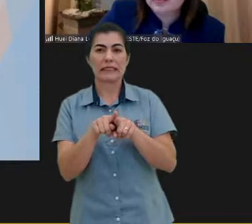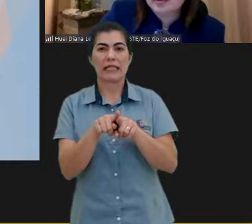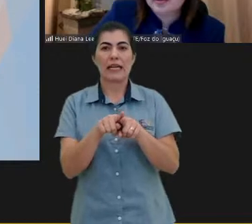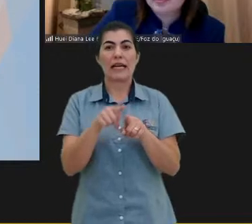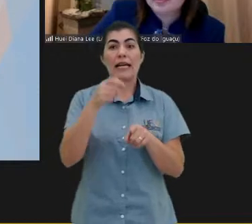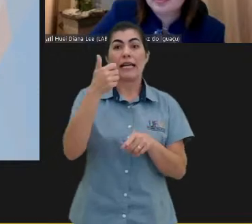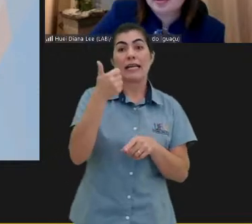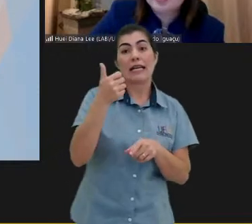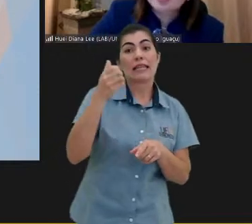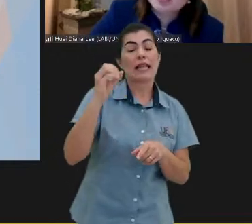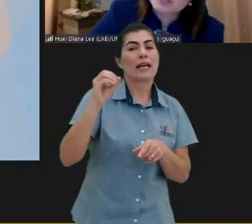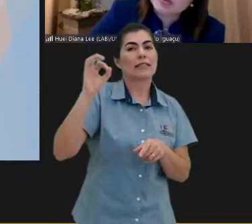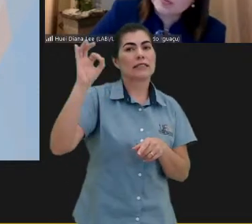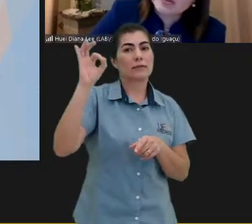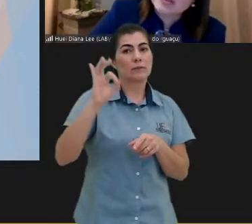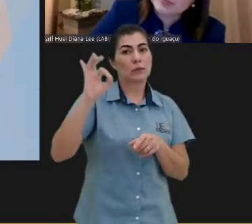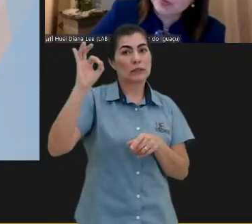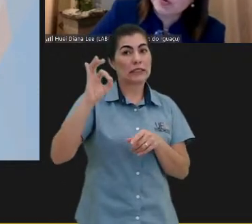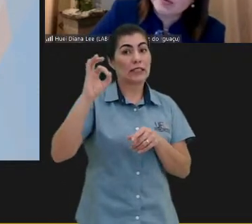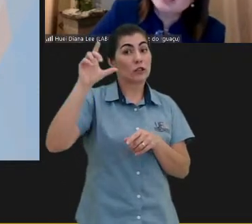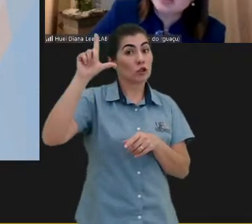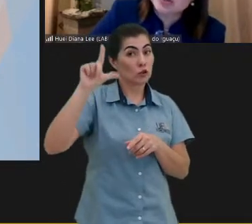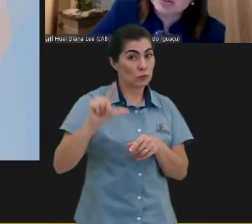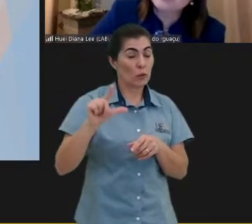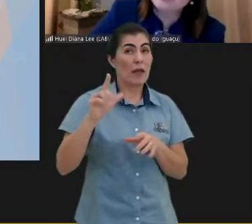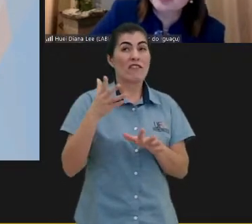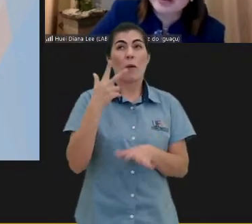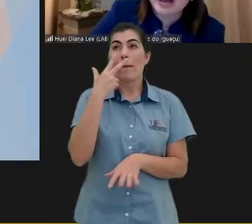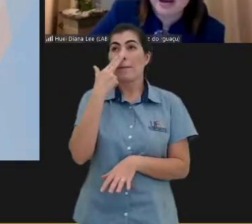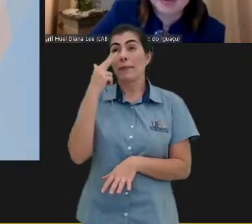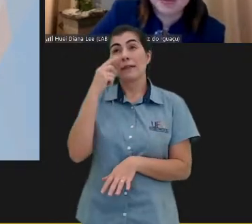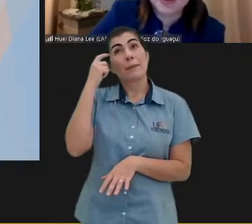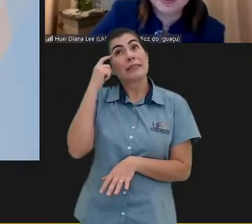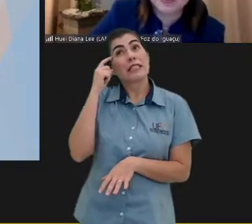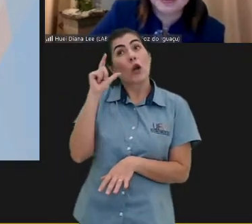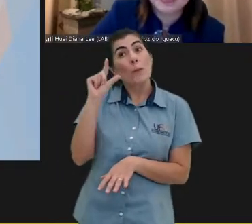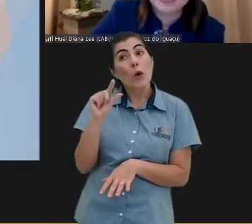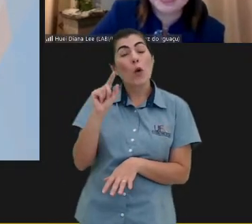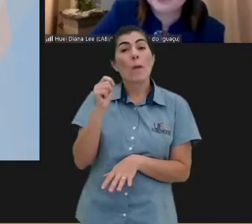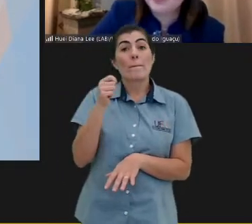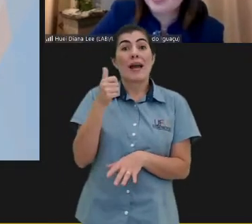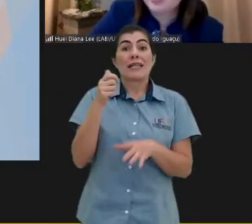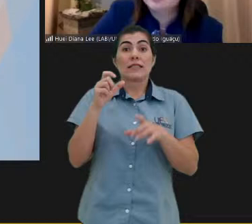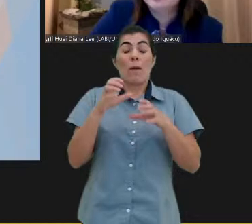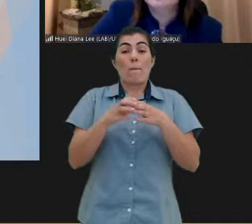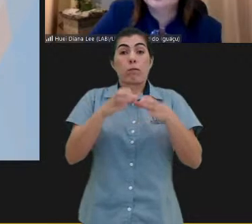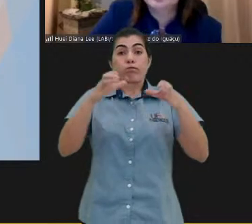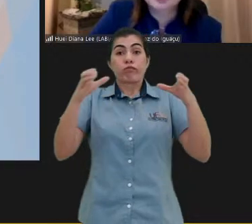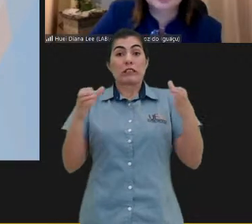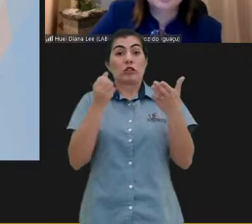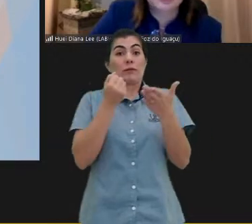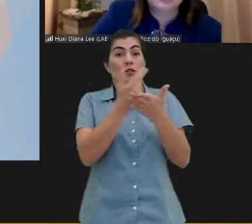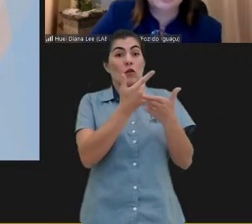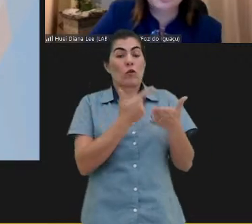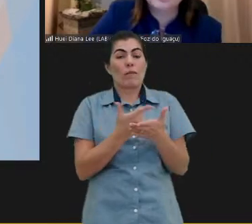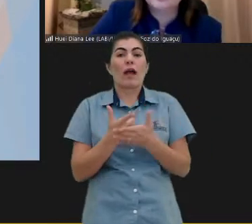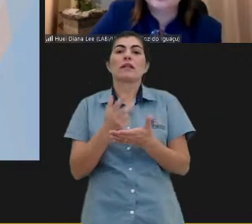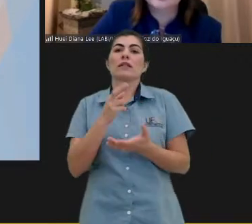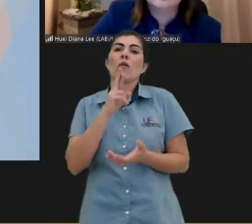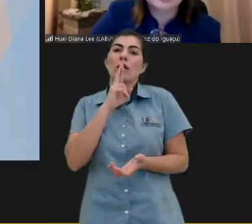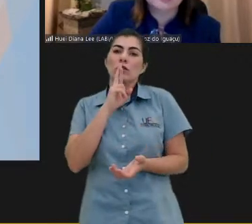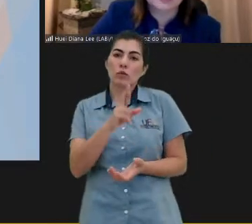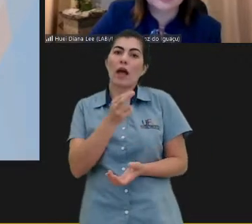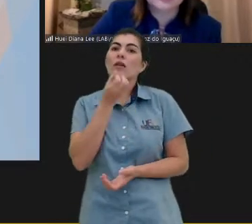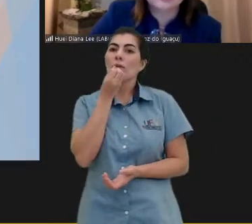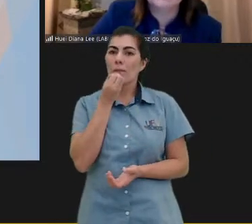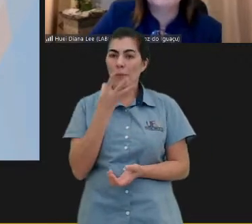10% as vendas. 10% parece pouco, mas imagine no volume da Amazon quanto é isso. Não é? Então, um grande resultado aí com uma